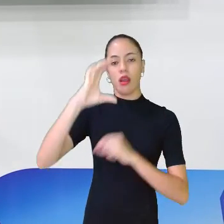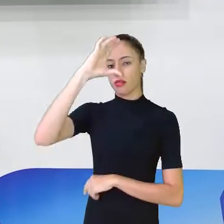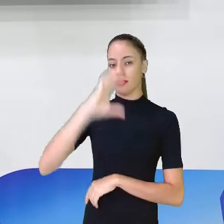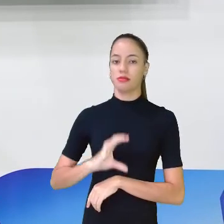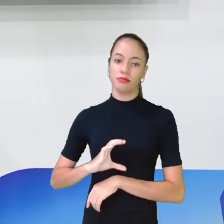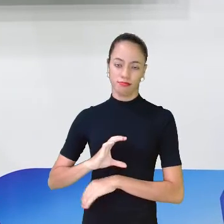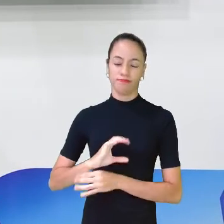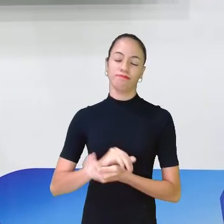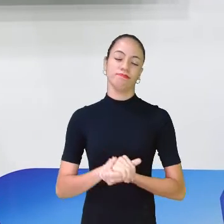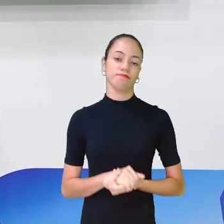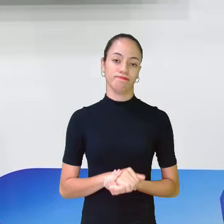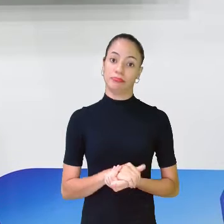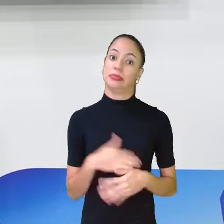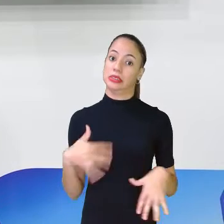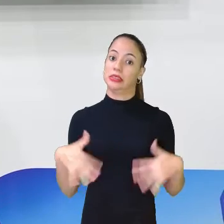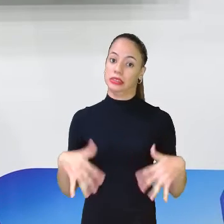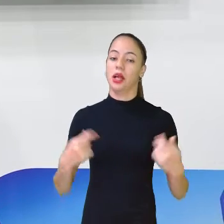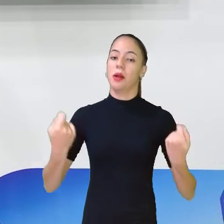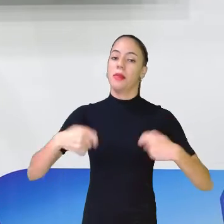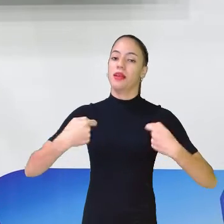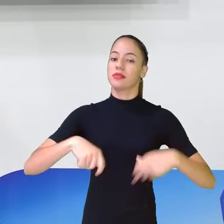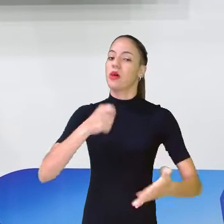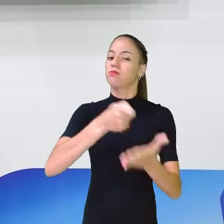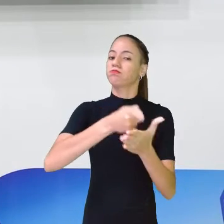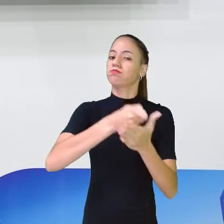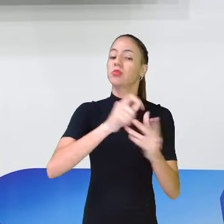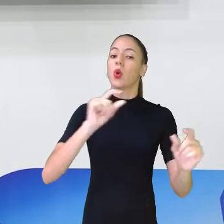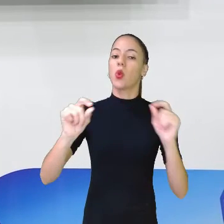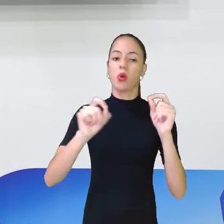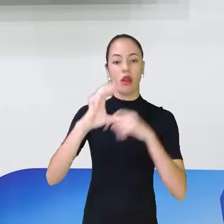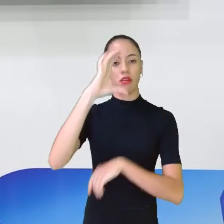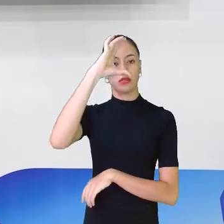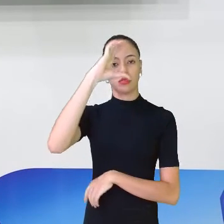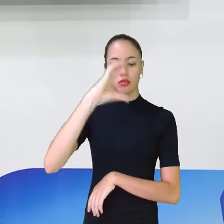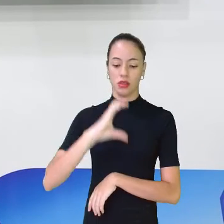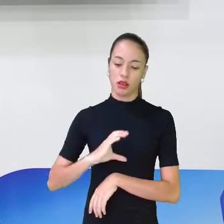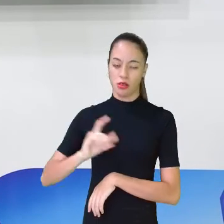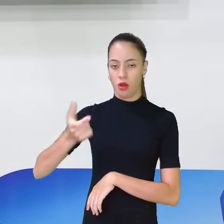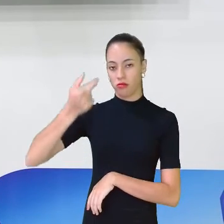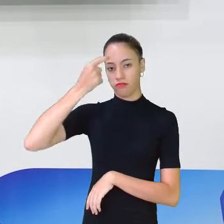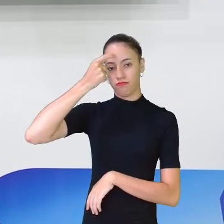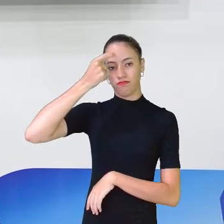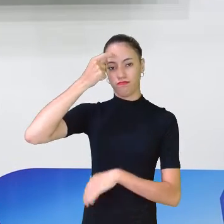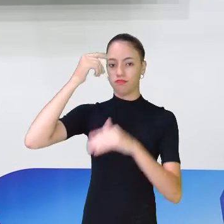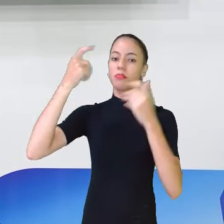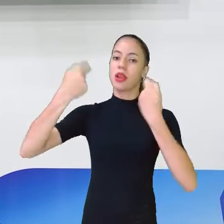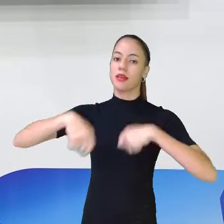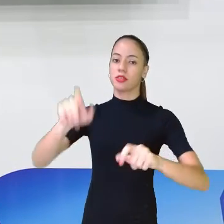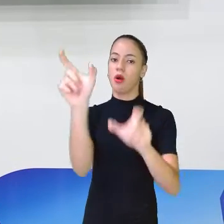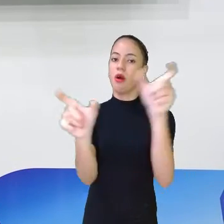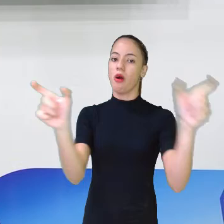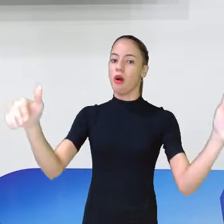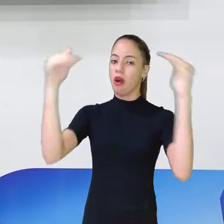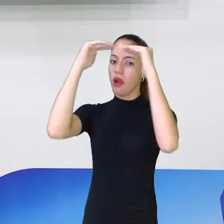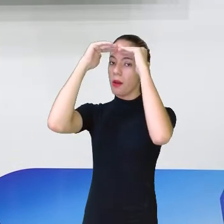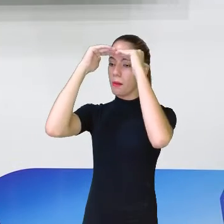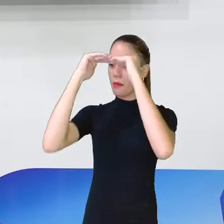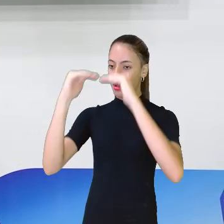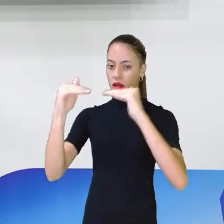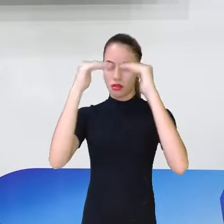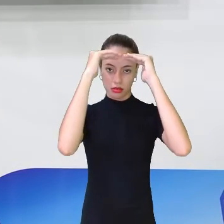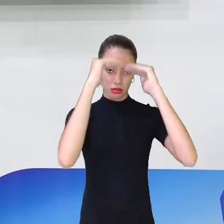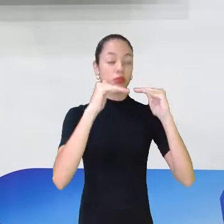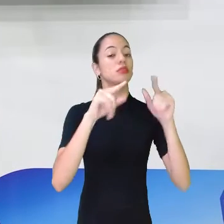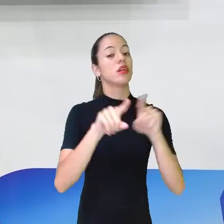cidadão. Então a gente tem que ter aquele dever de, né, ser um cidadão consciente, respeitando o próximo. Também falamos